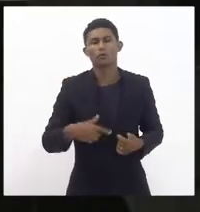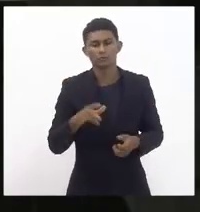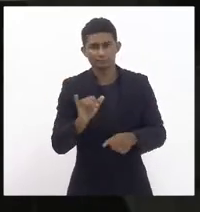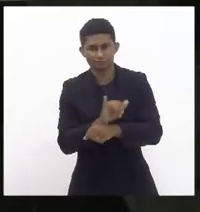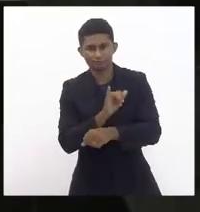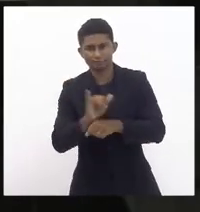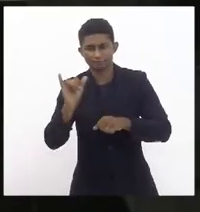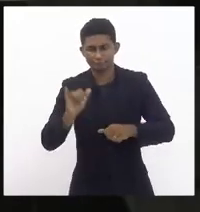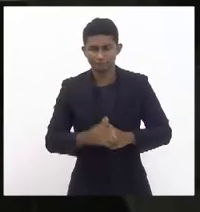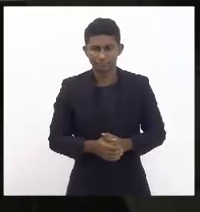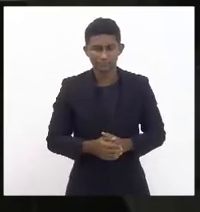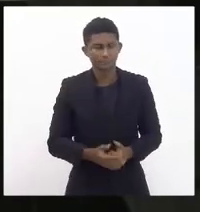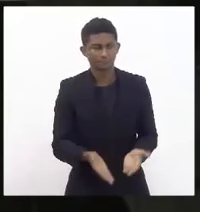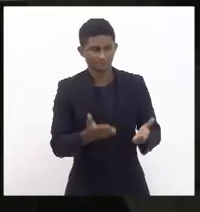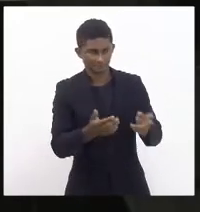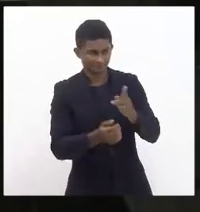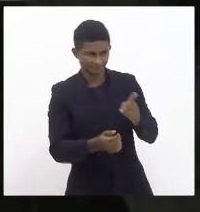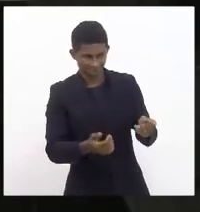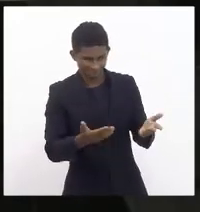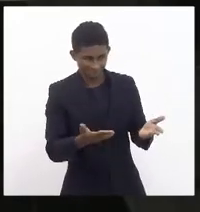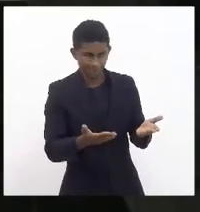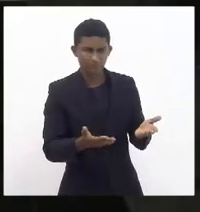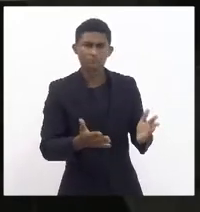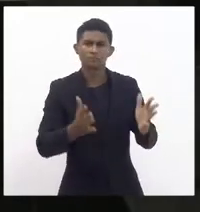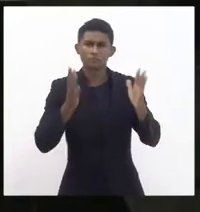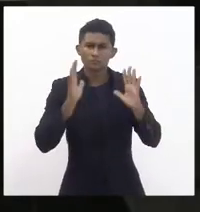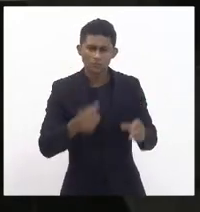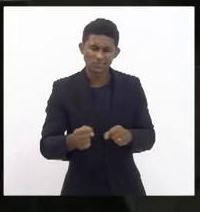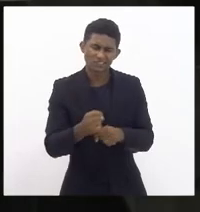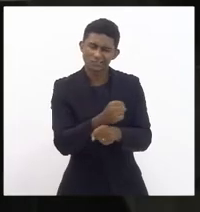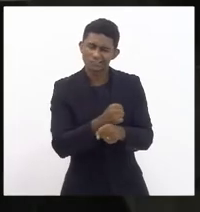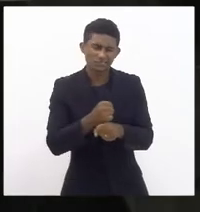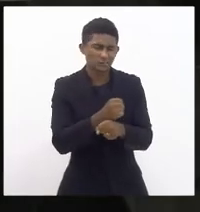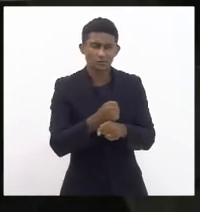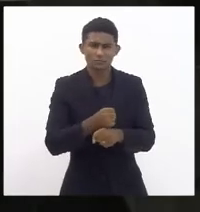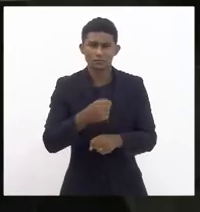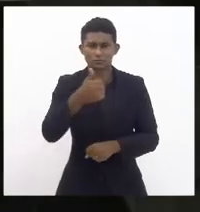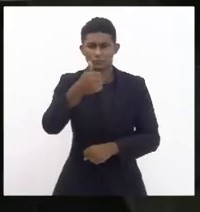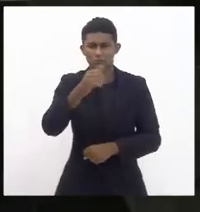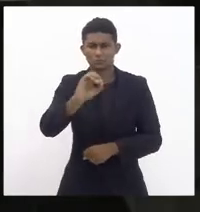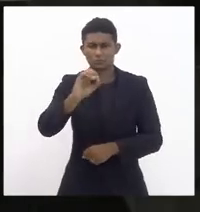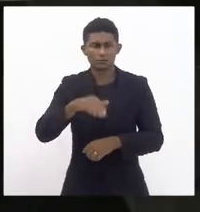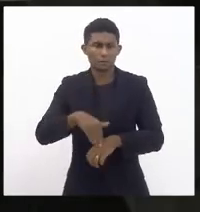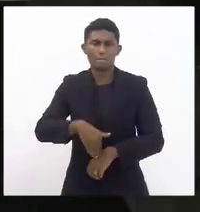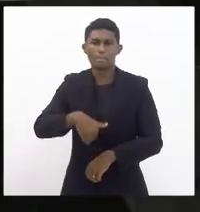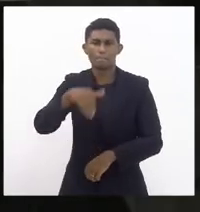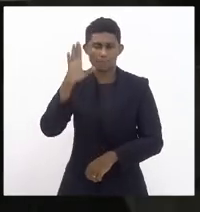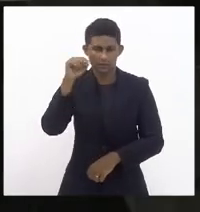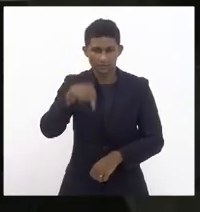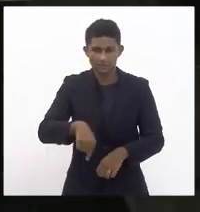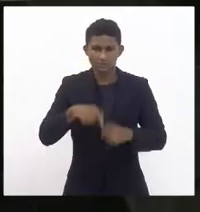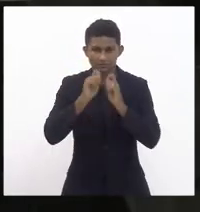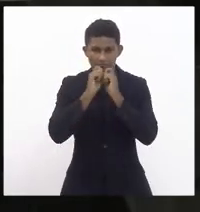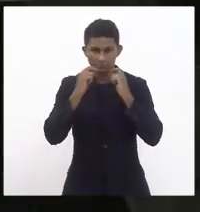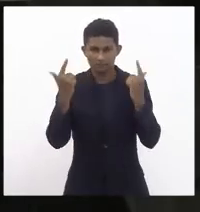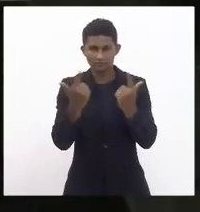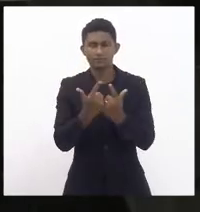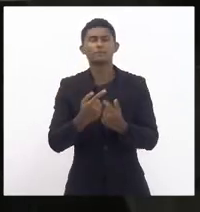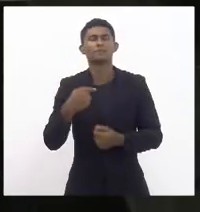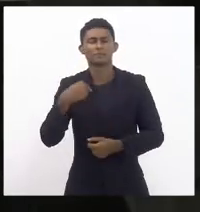a senhora Presidente a mais de uma década é que neste Parlamento